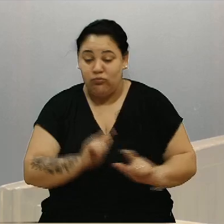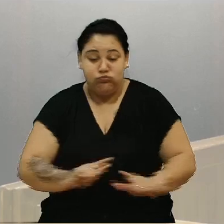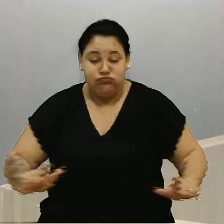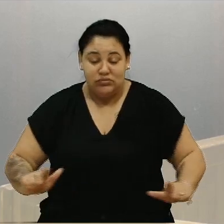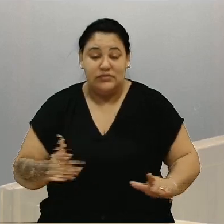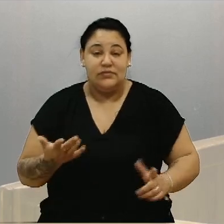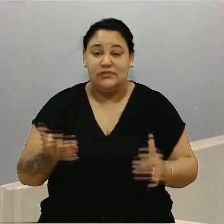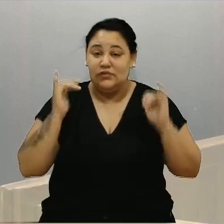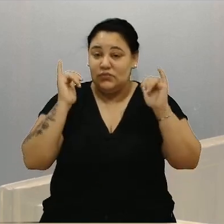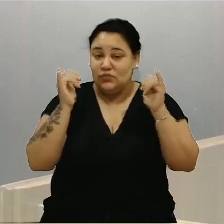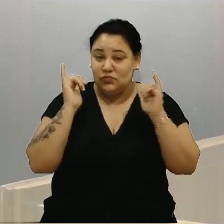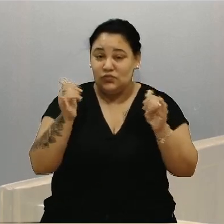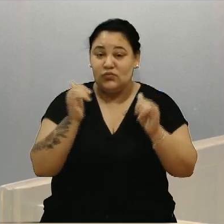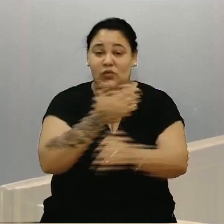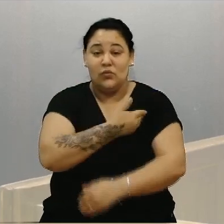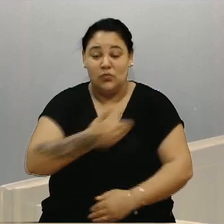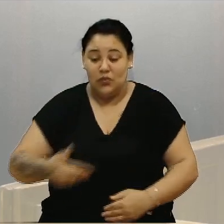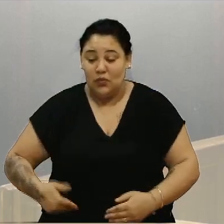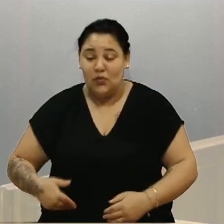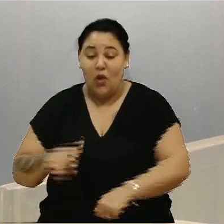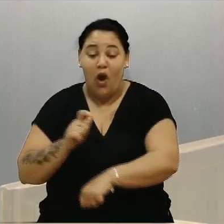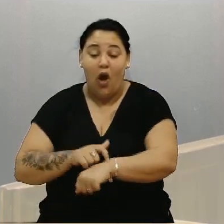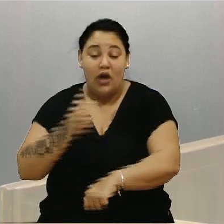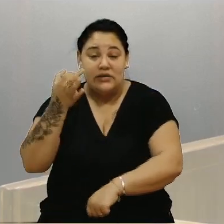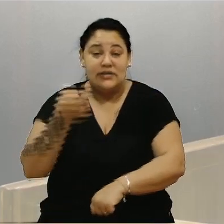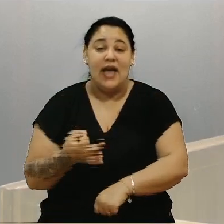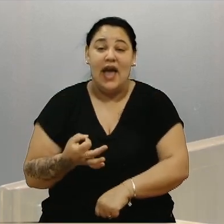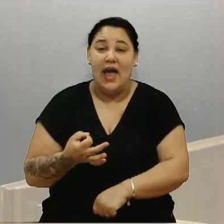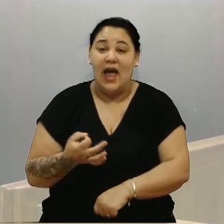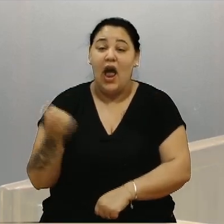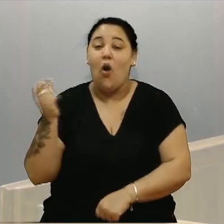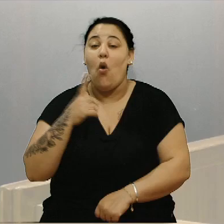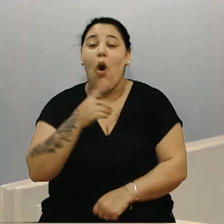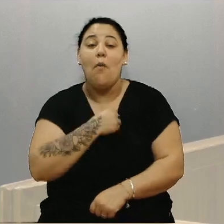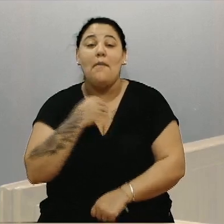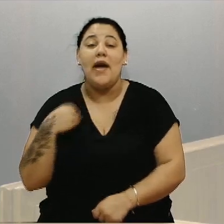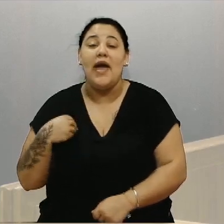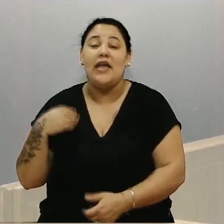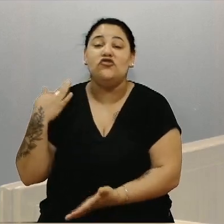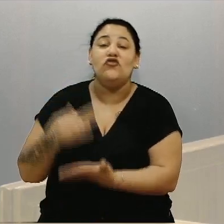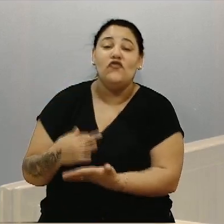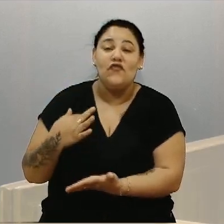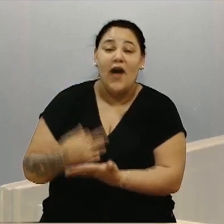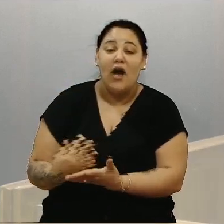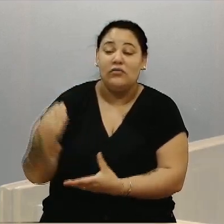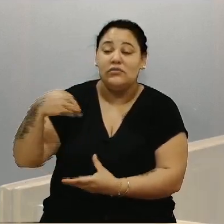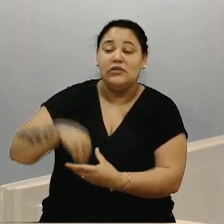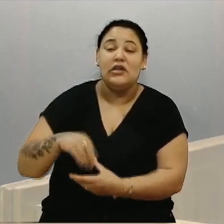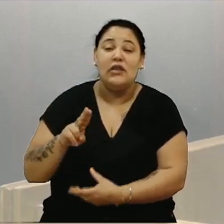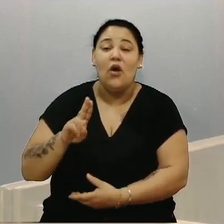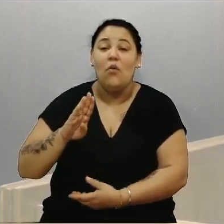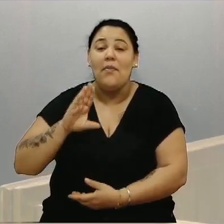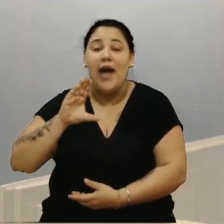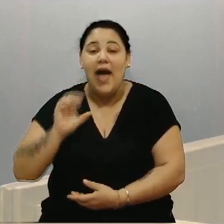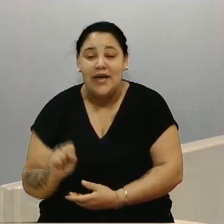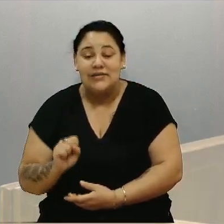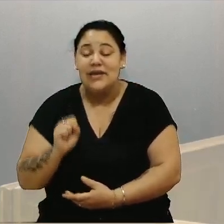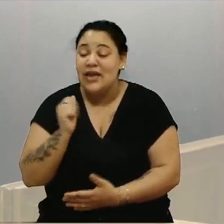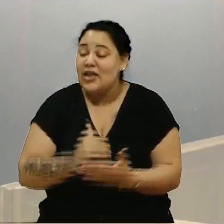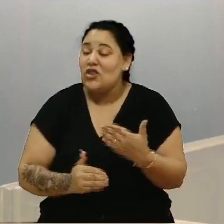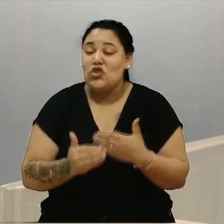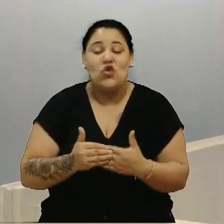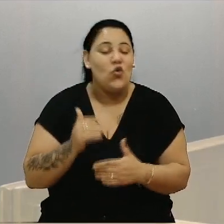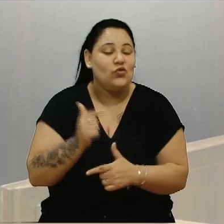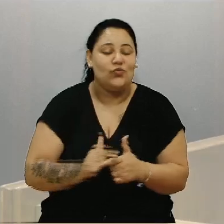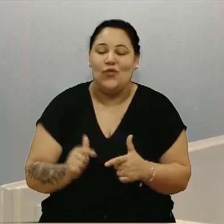coletivo não está passando na hora correta, quais médicos estão faltando na UBS. E todos esses problemas foram